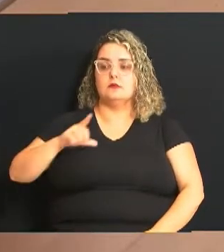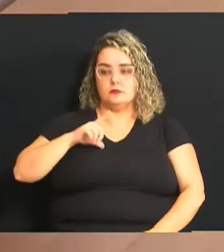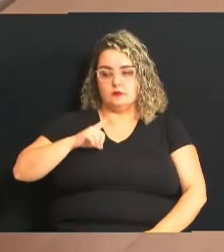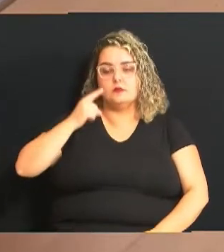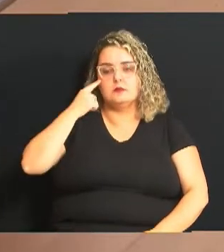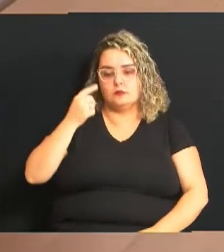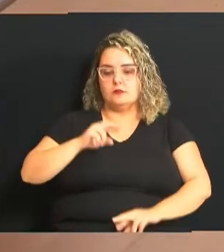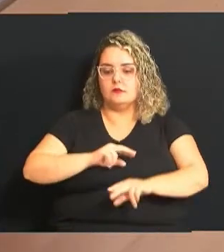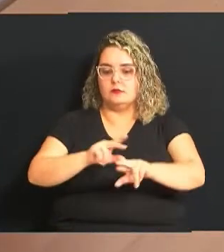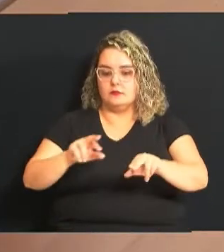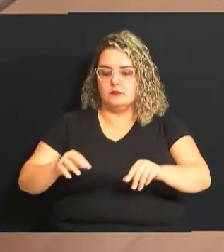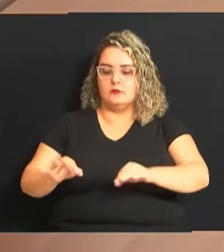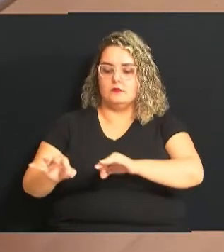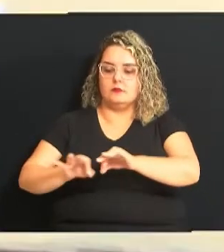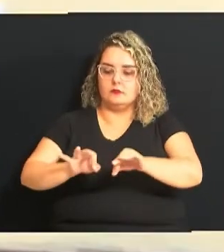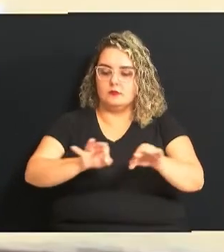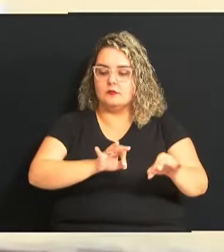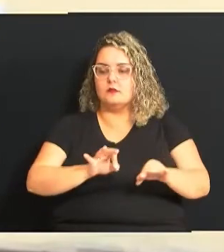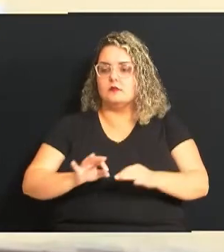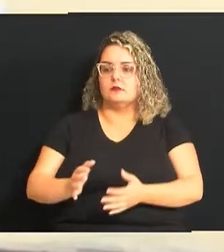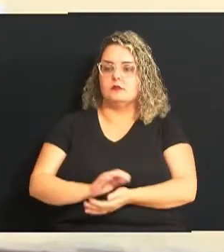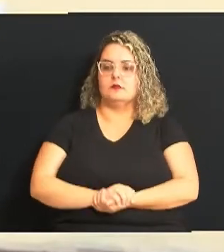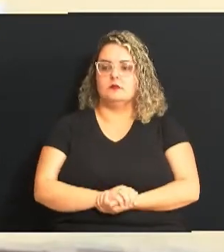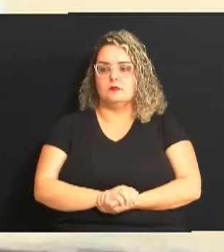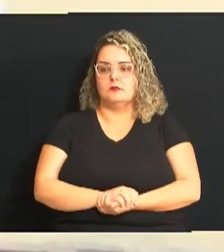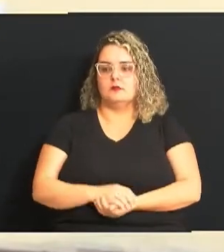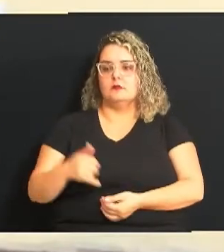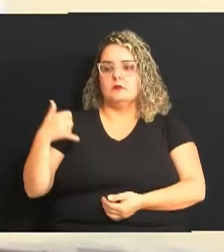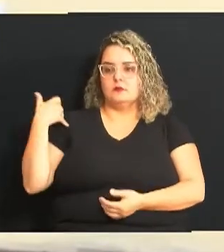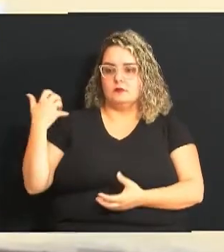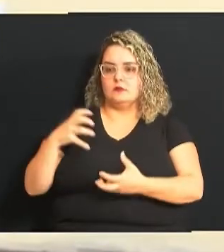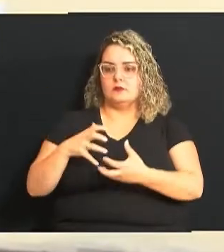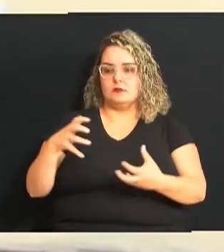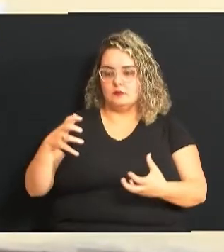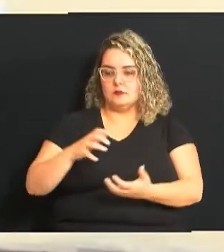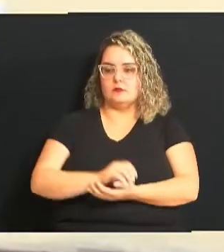vários projetos voltados à terceira idade.